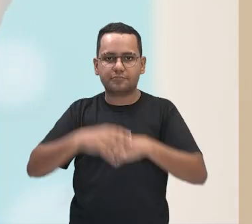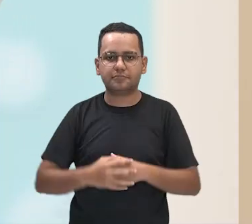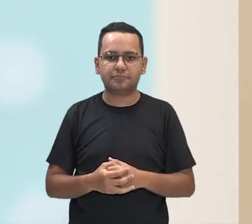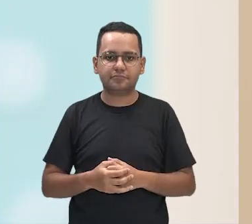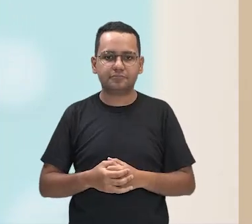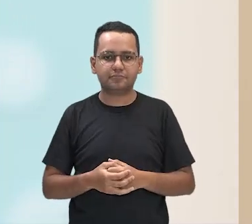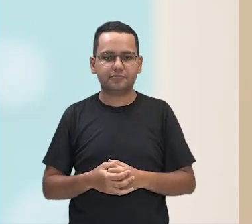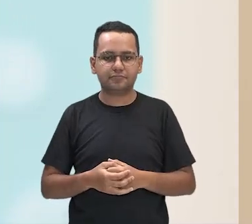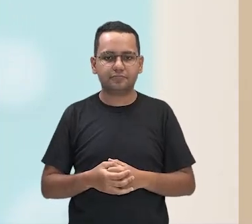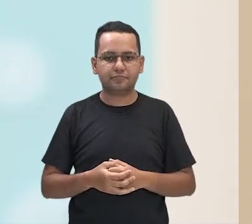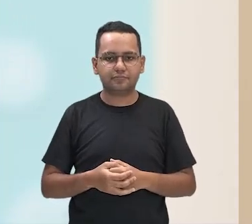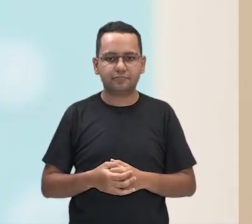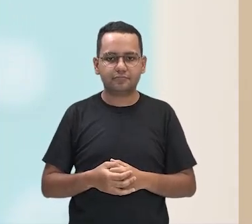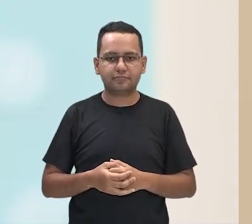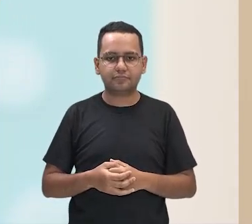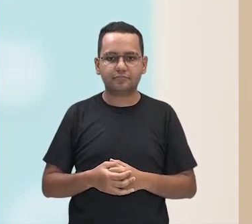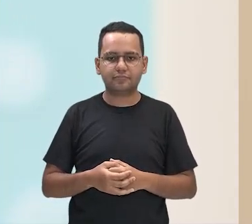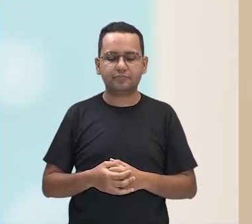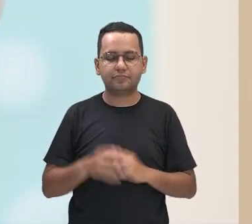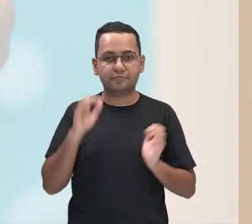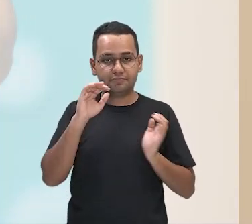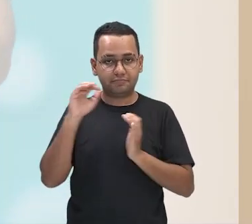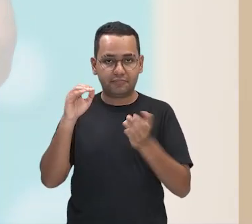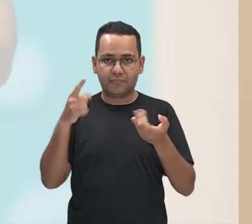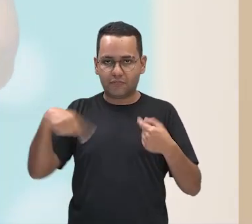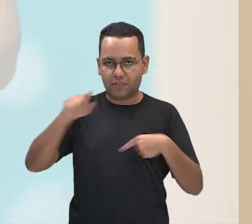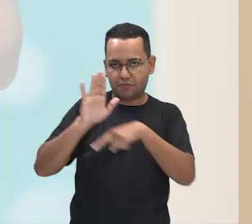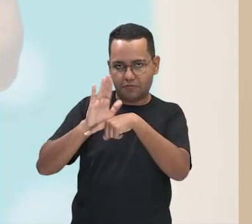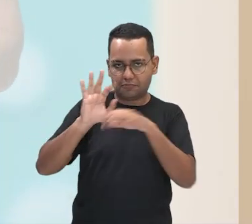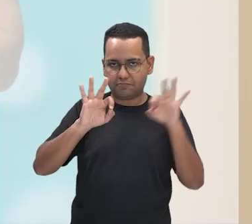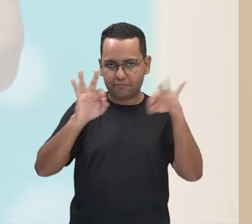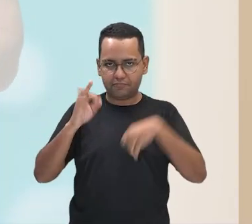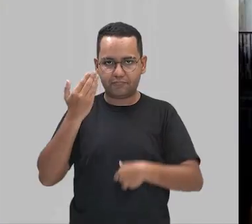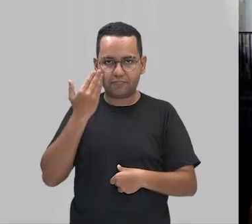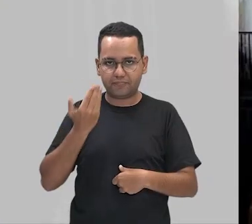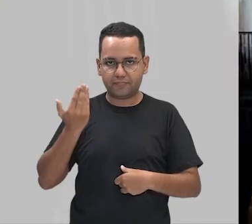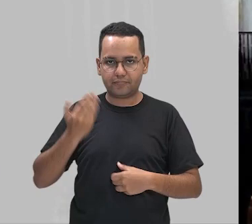gente vai ver agora um vídeo que dá alguns exemplos do videomapping para a gente.